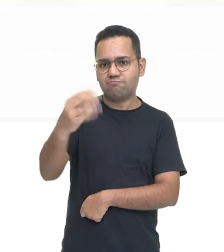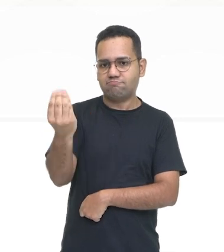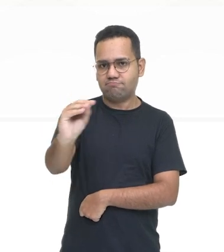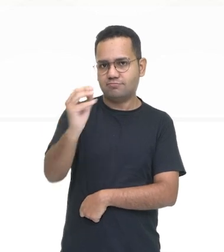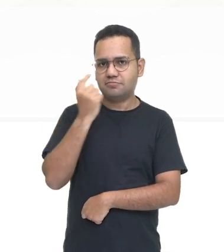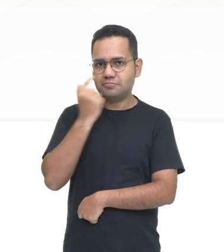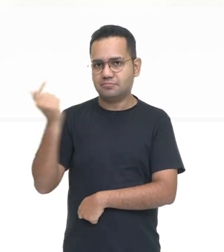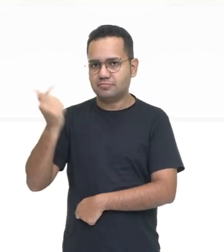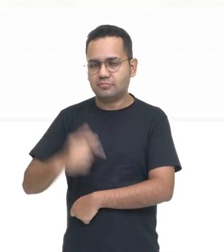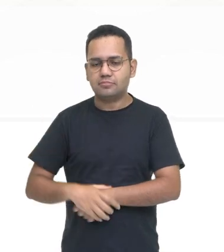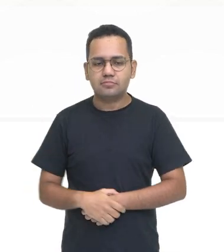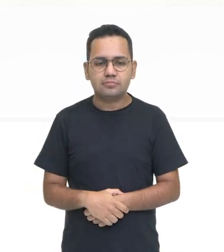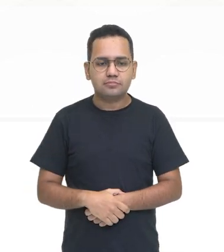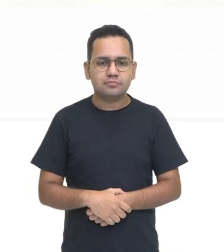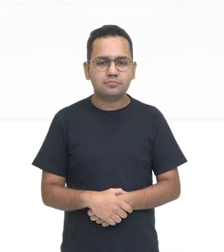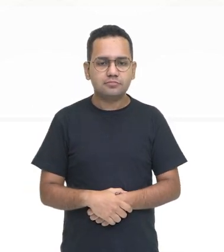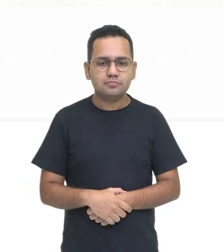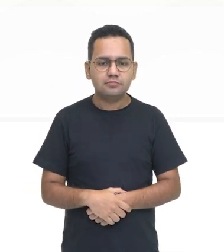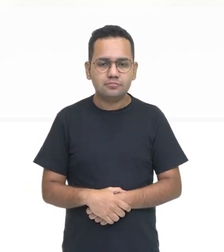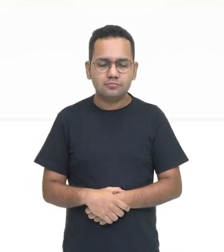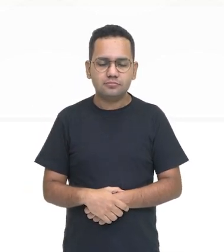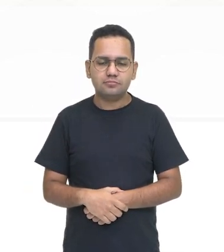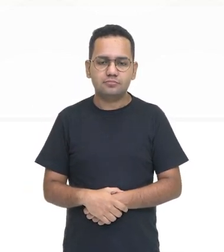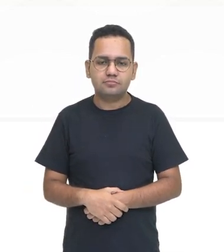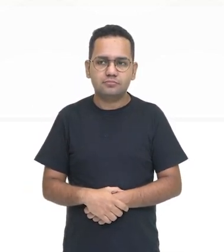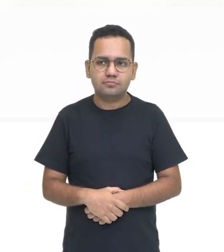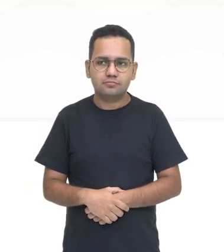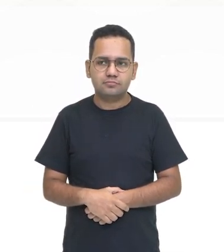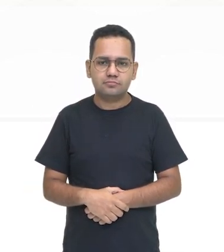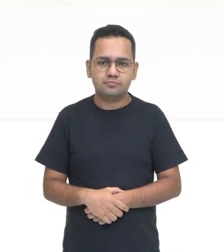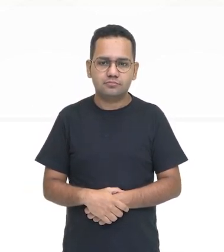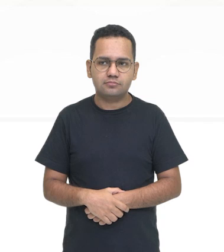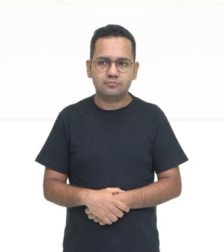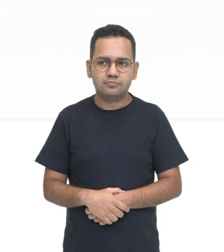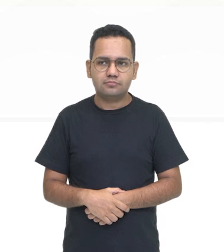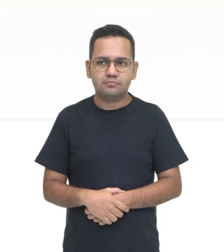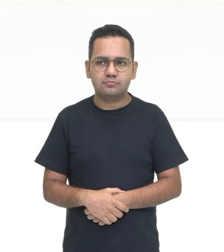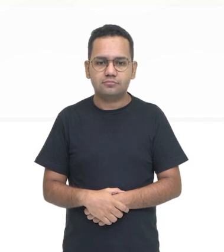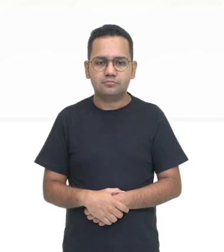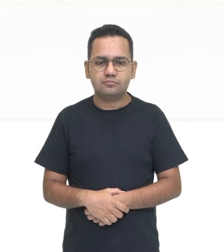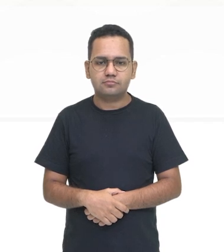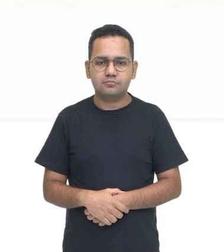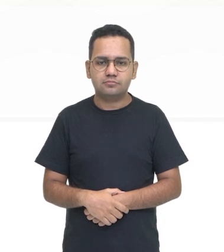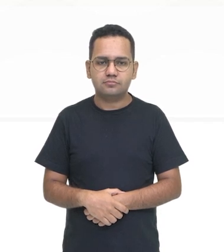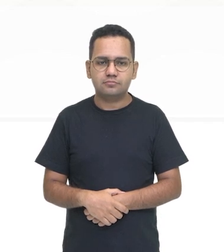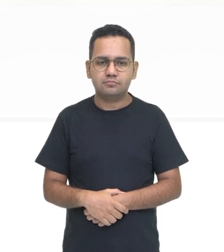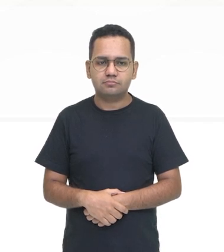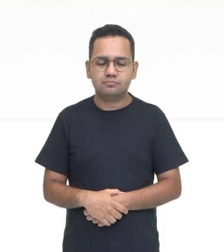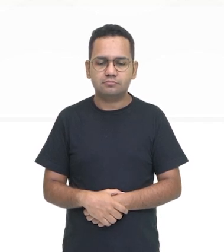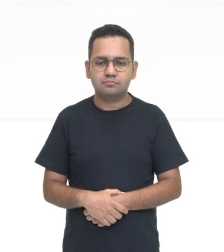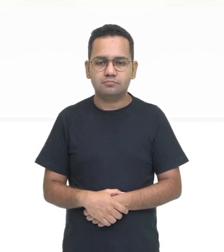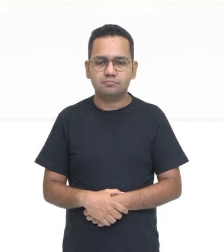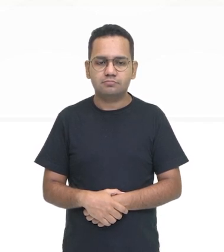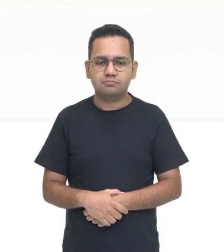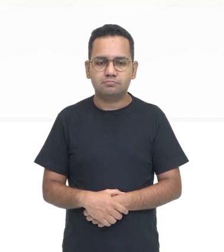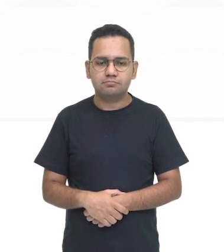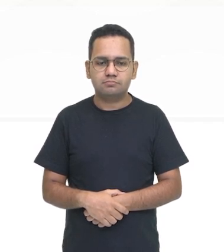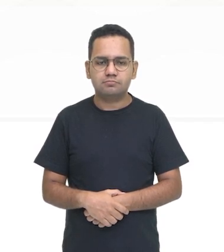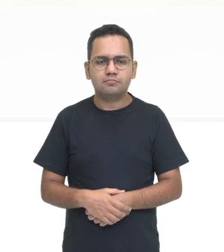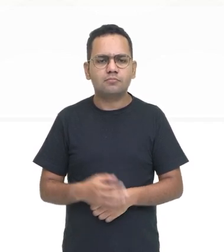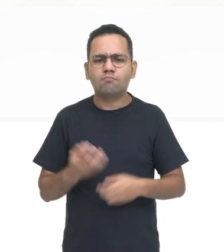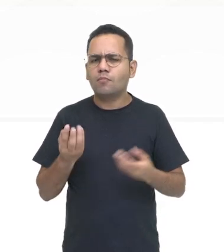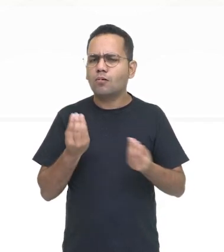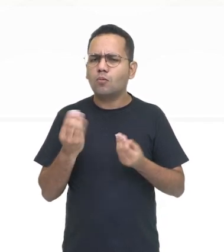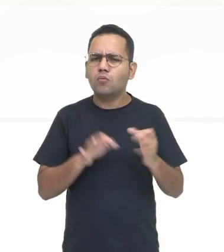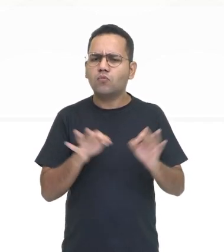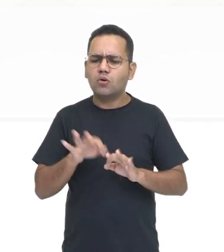a 20. Opa! N será igual a 20. E como é que nós queremos organizar esses alunos,